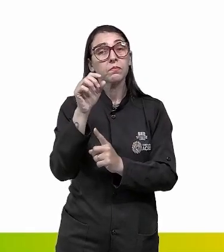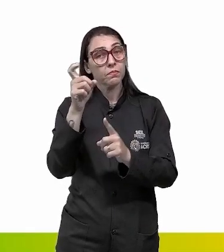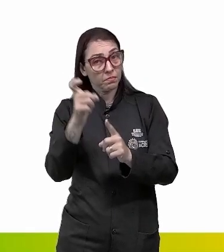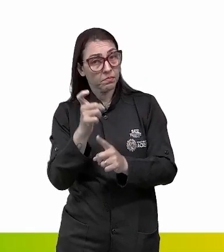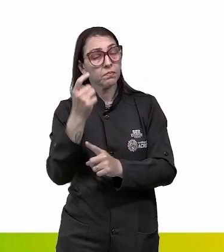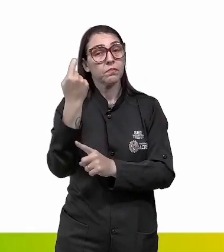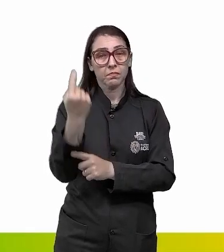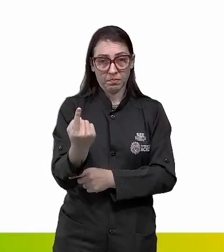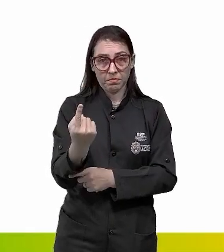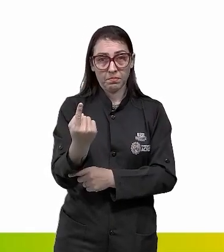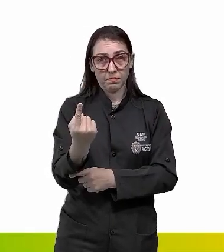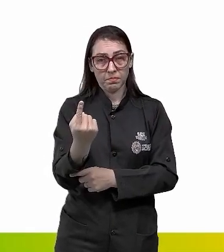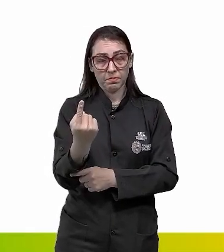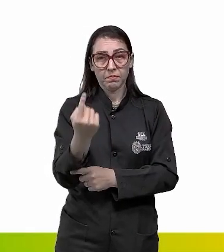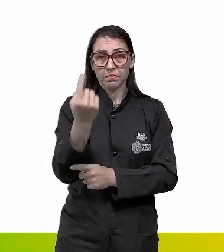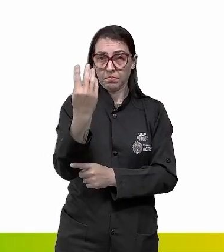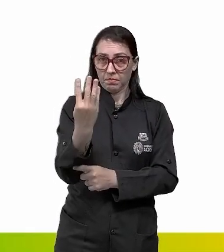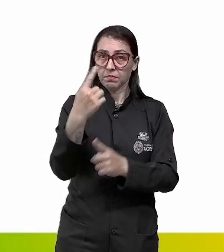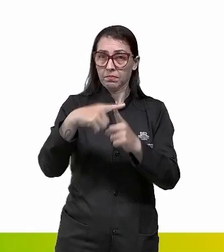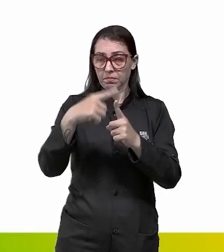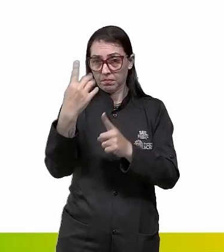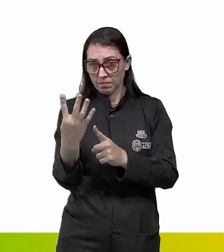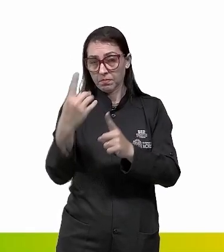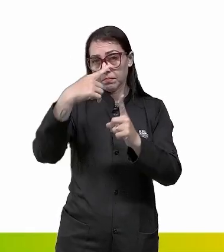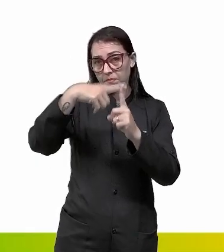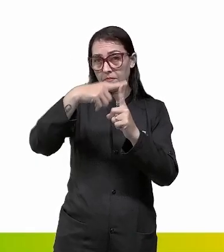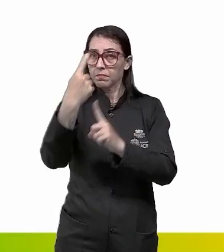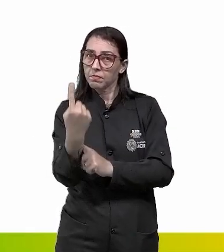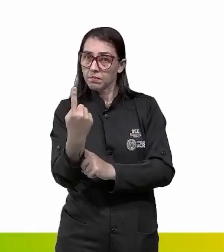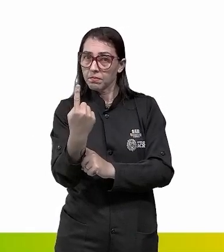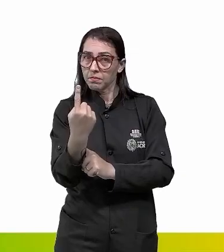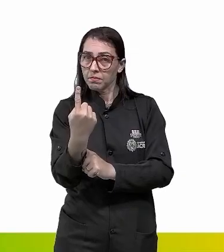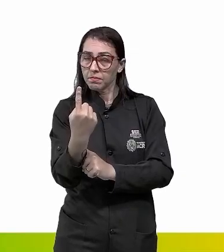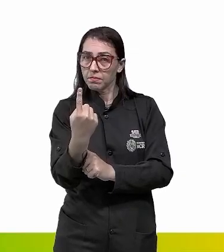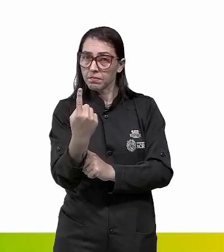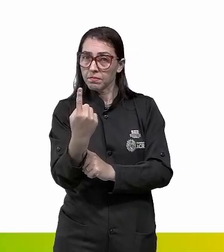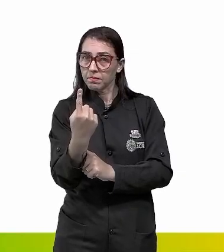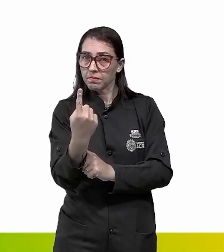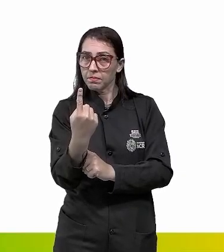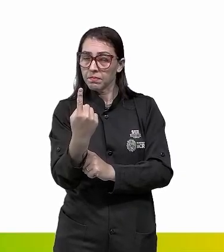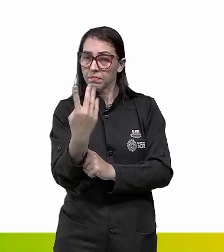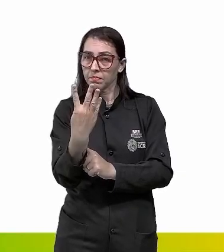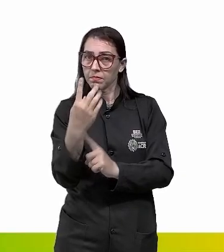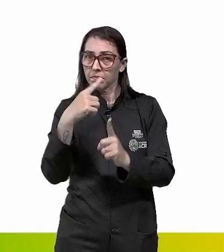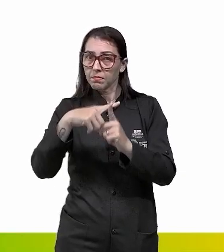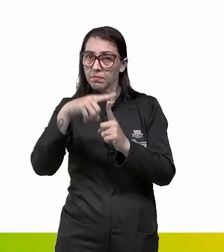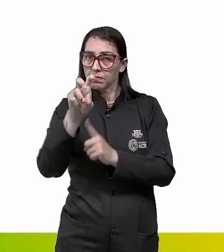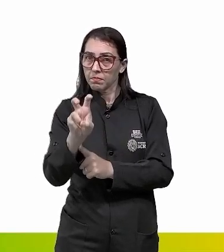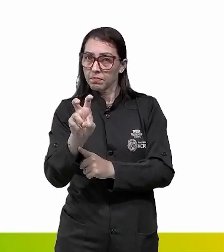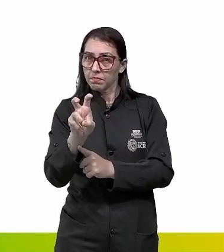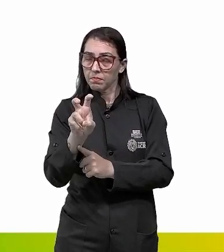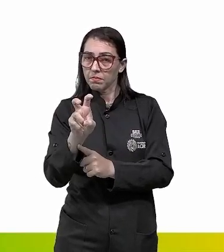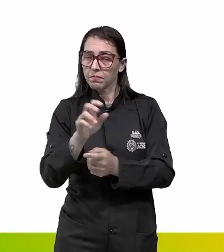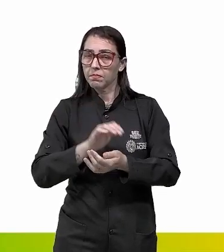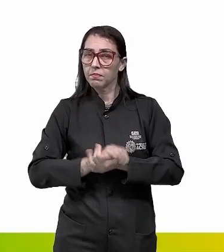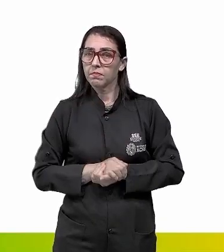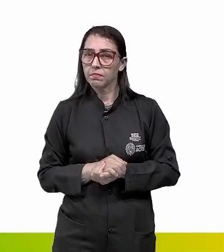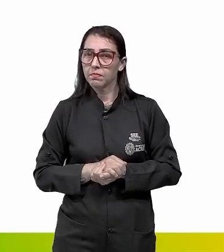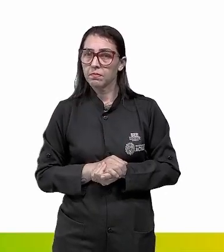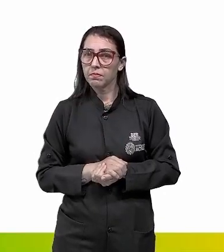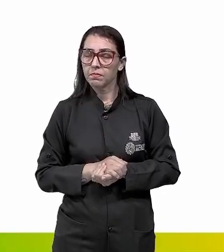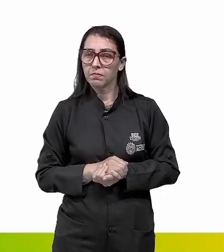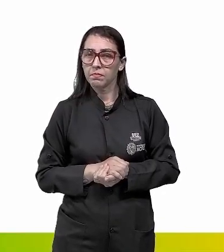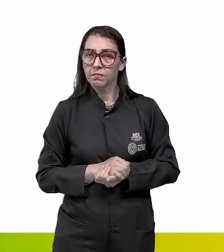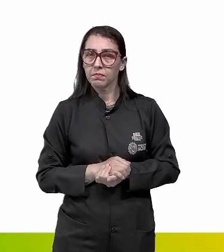1, eu vou colocar 4 vezes 4 mais 1. Isso é 4 vezes 5. 4